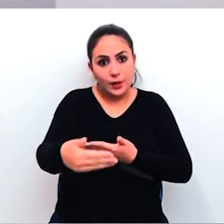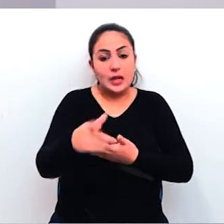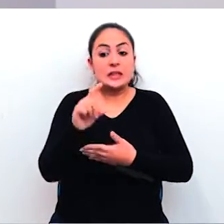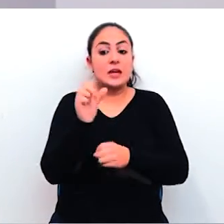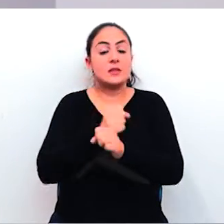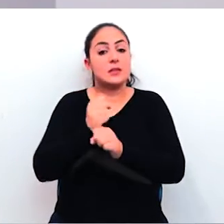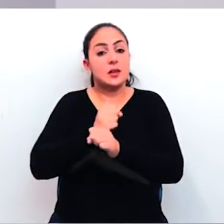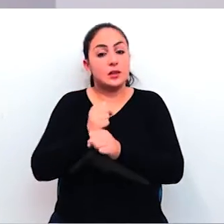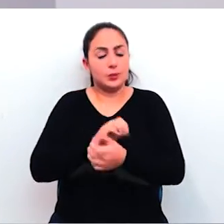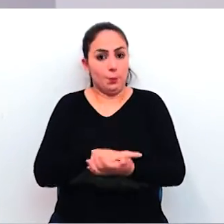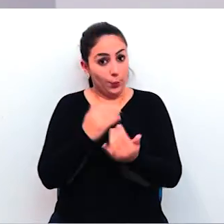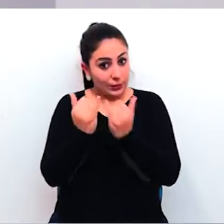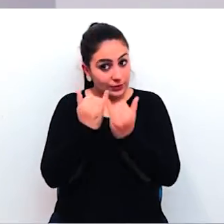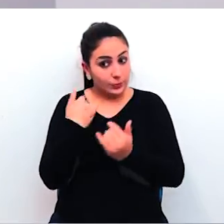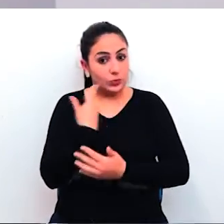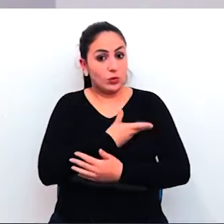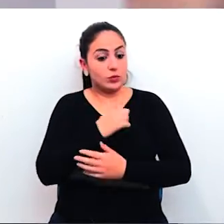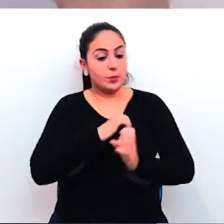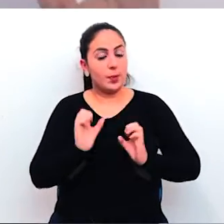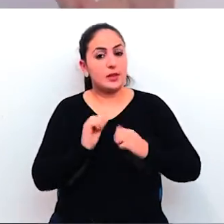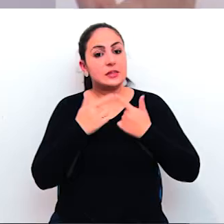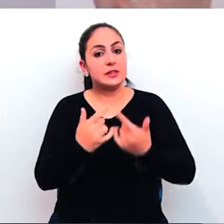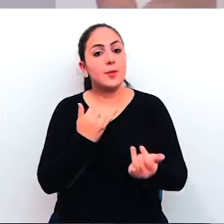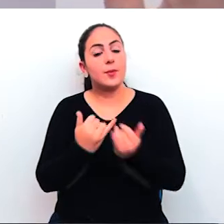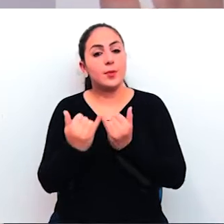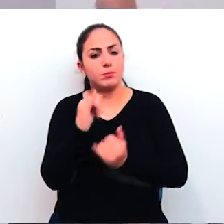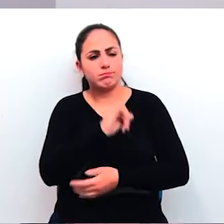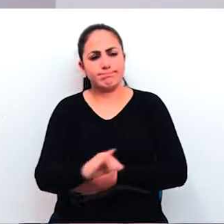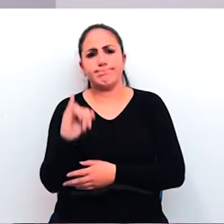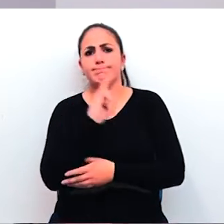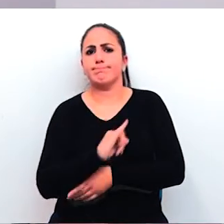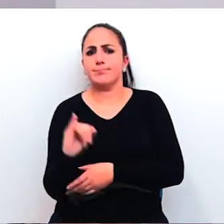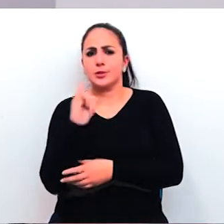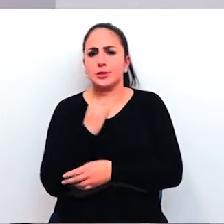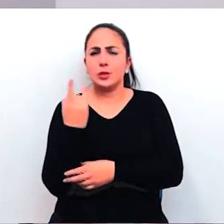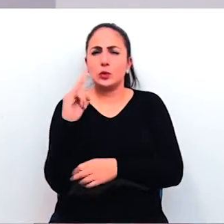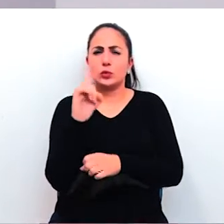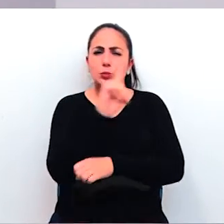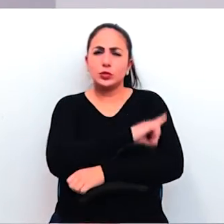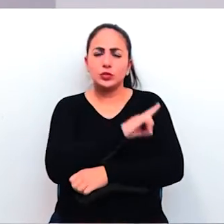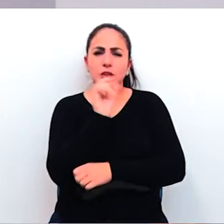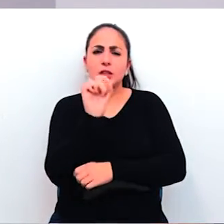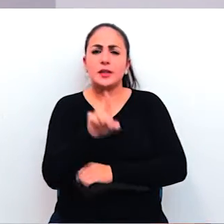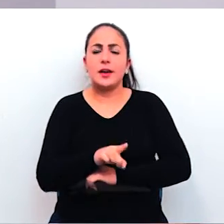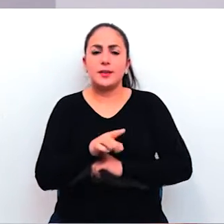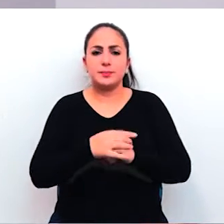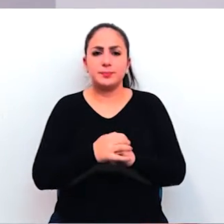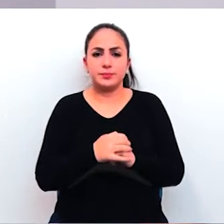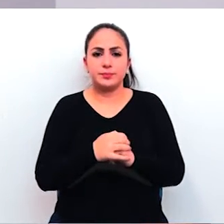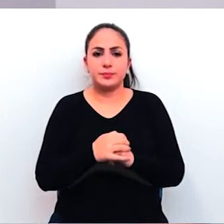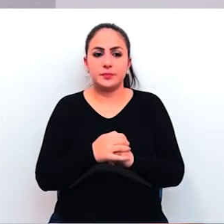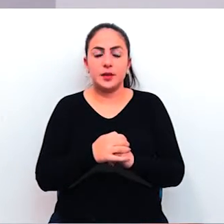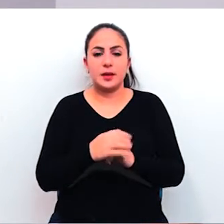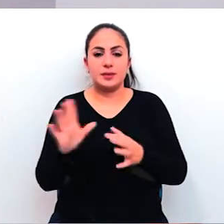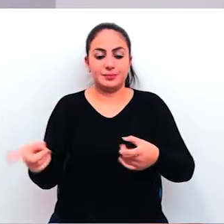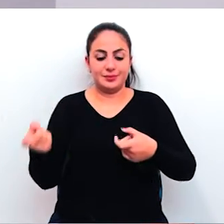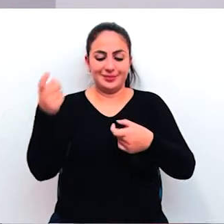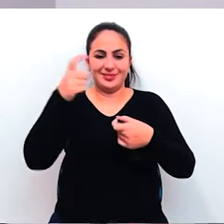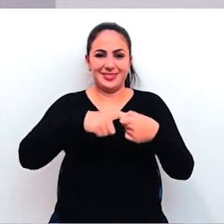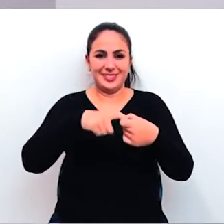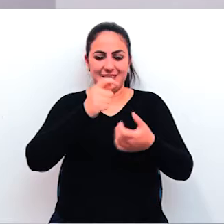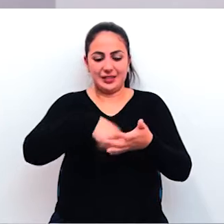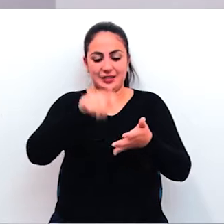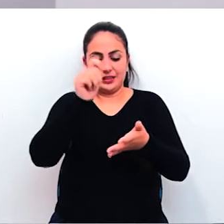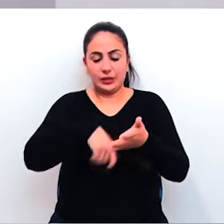há dez anos de execução nós tivemos por exemplo uma ação importantíssima agora nos últimos dias que foi o